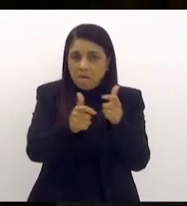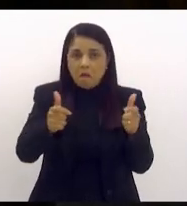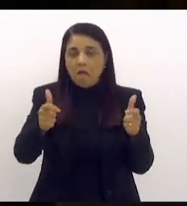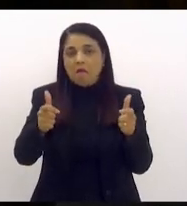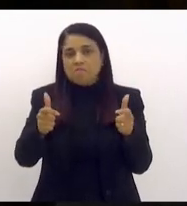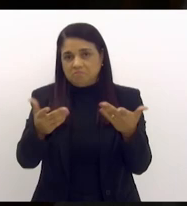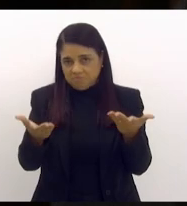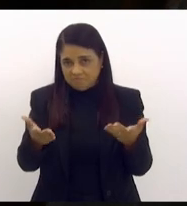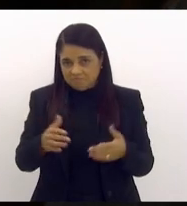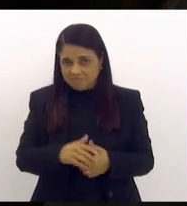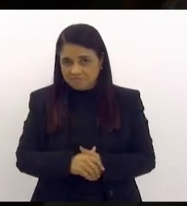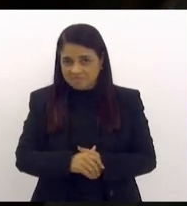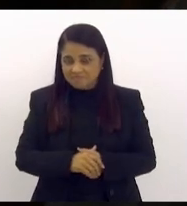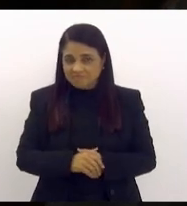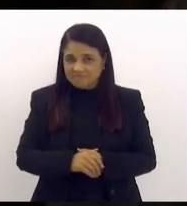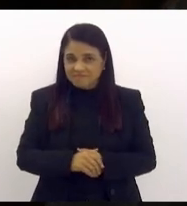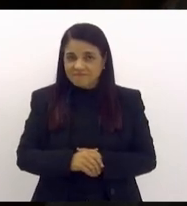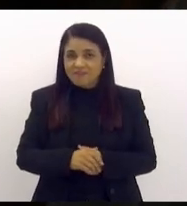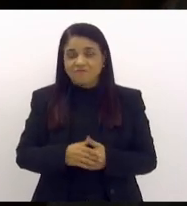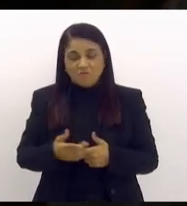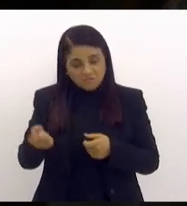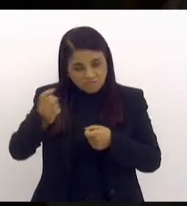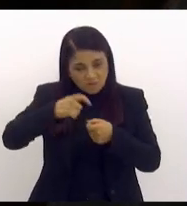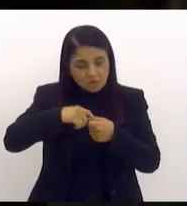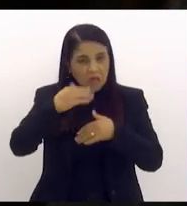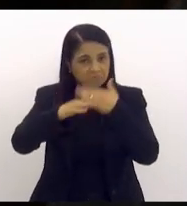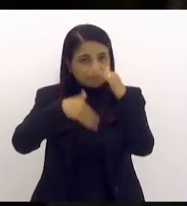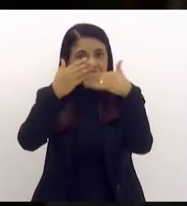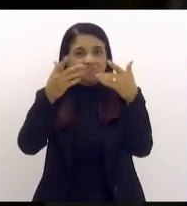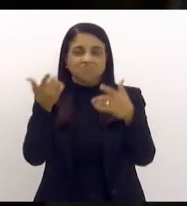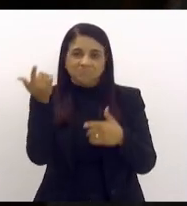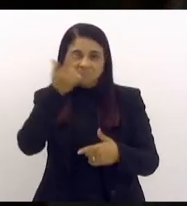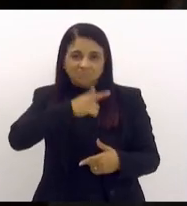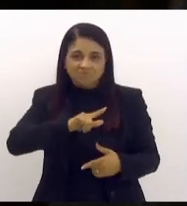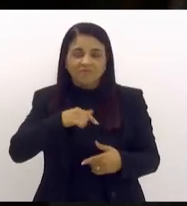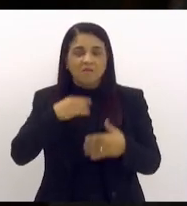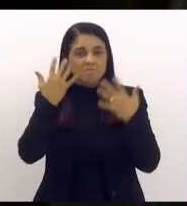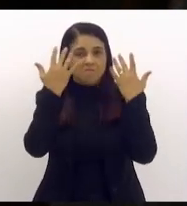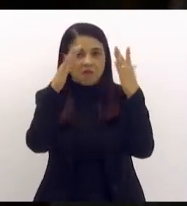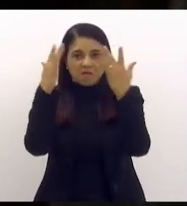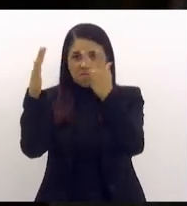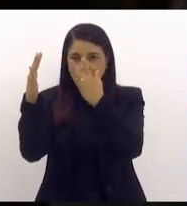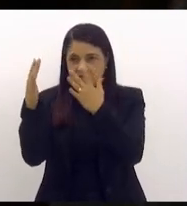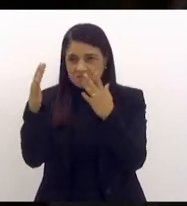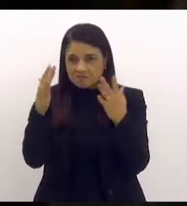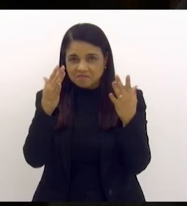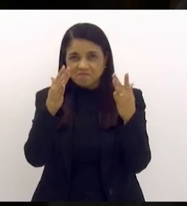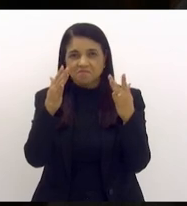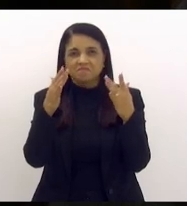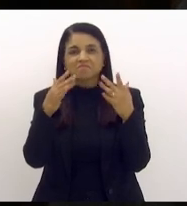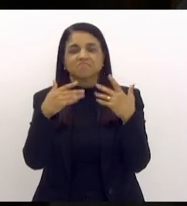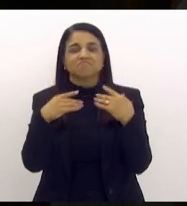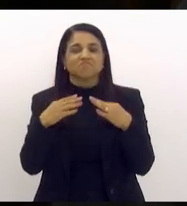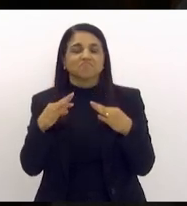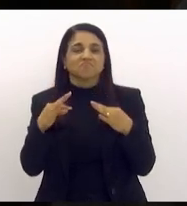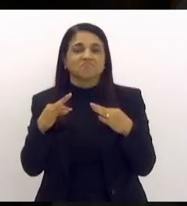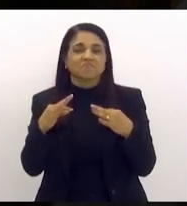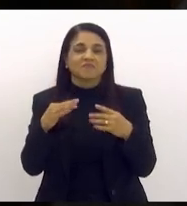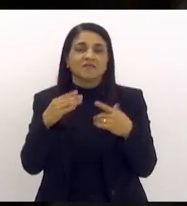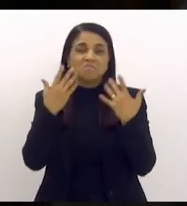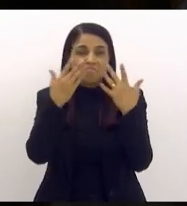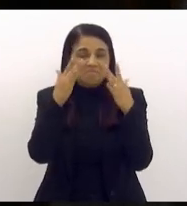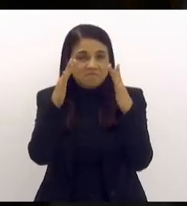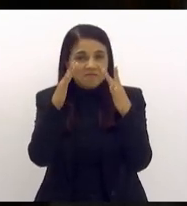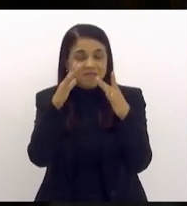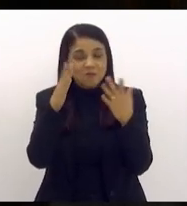nossos lugares vamos voltar a crescer vamos voltar a ser grandes Parabéns a todos e eu dou parabéns Inclusive a uma a uma